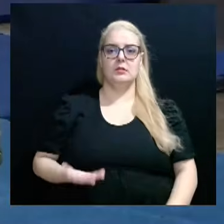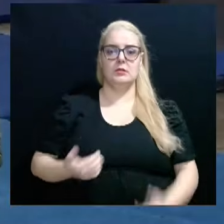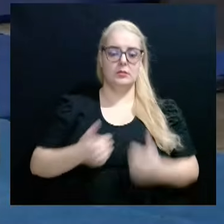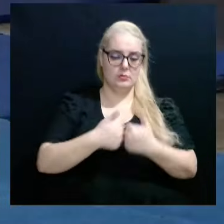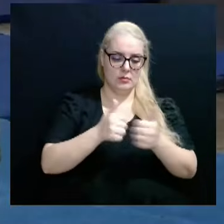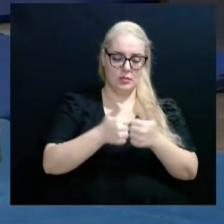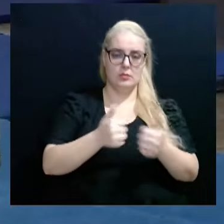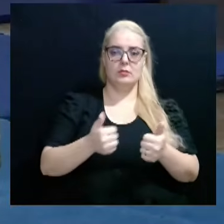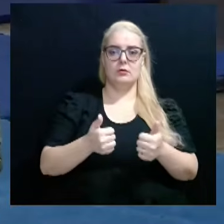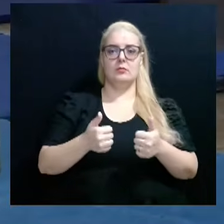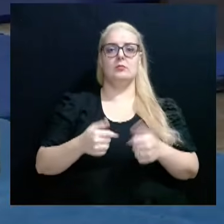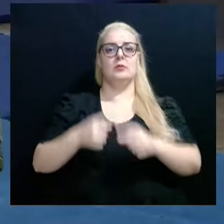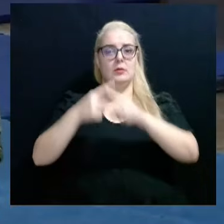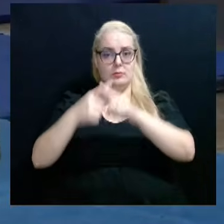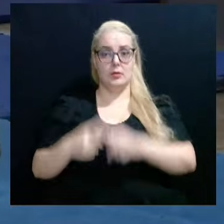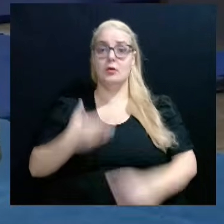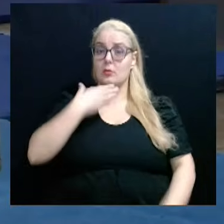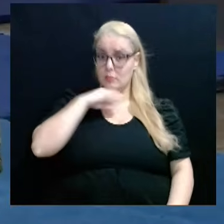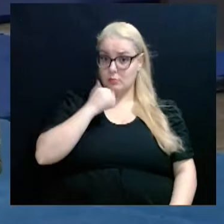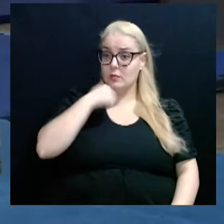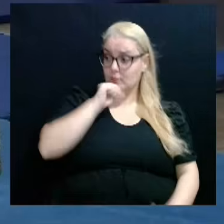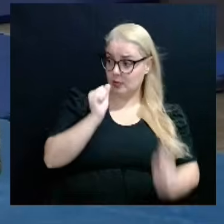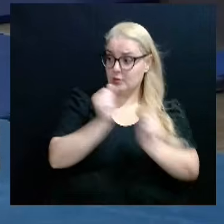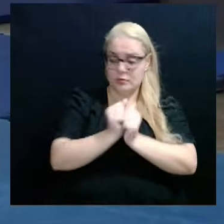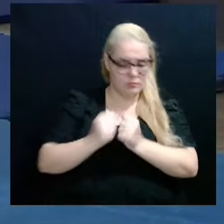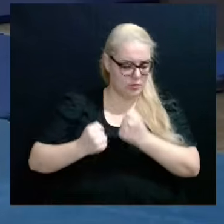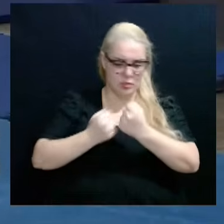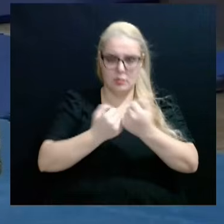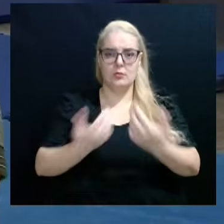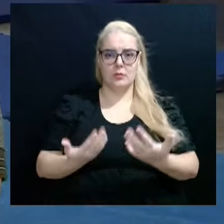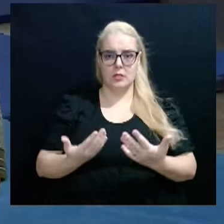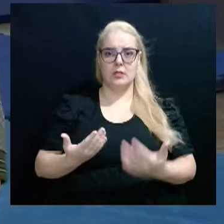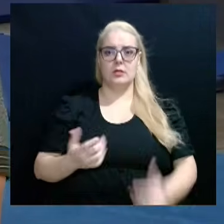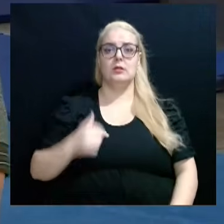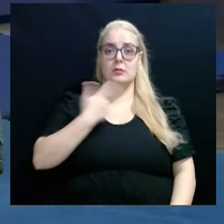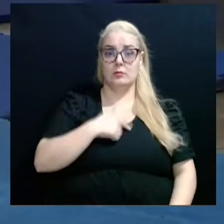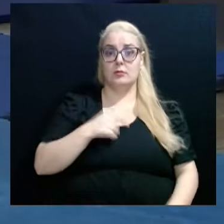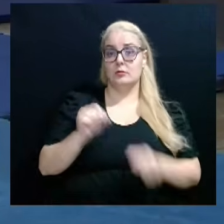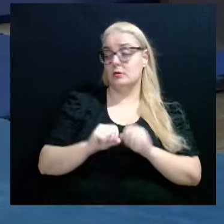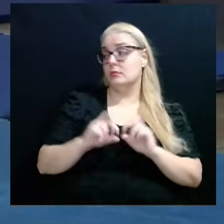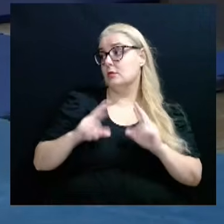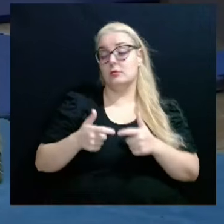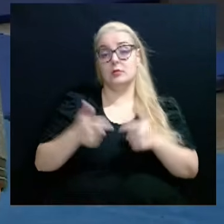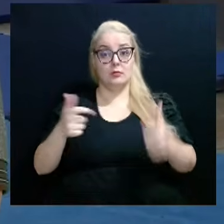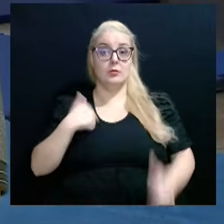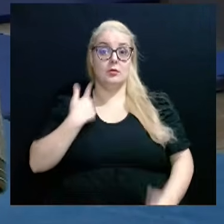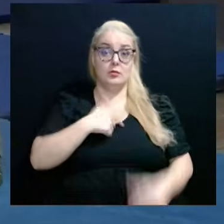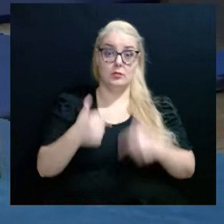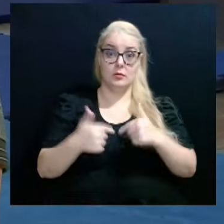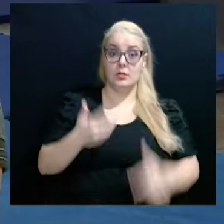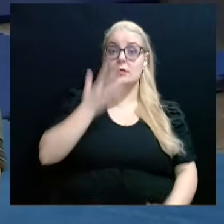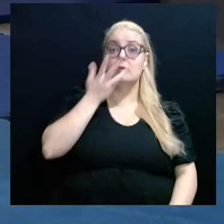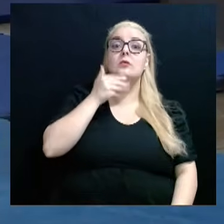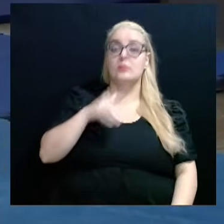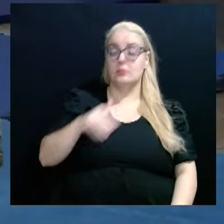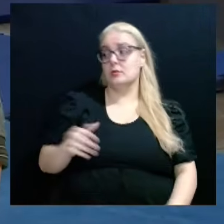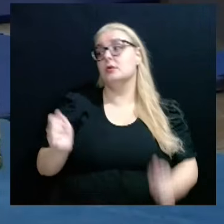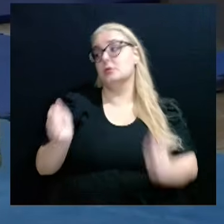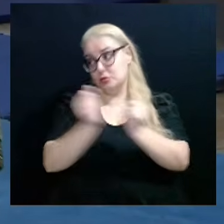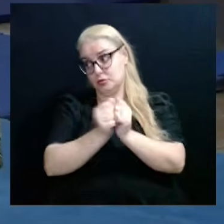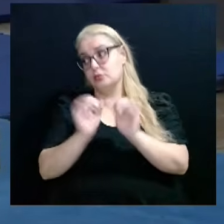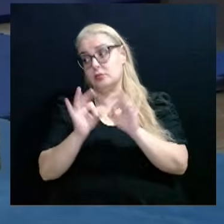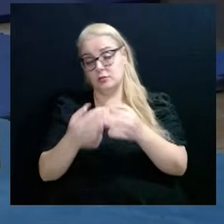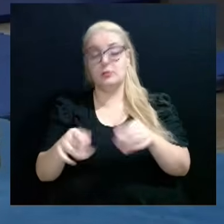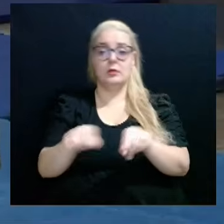competições e os pais vão junto para dar um apoio, o que para a gente faz uma diferença muito grande, porque o nosso trabalho é com as crianças e com as famílias também, para que essas famílias